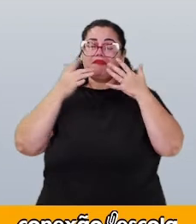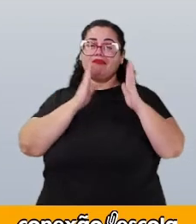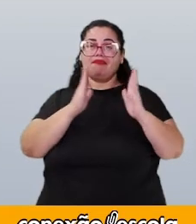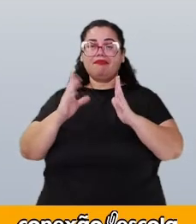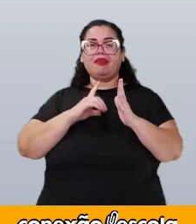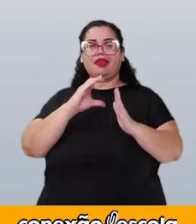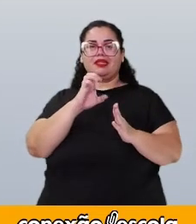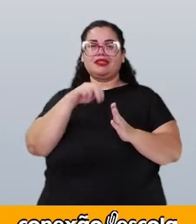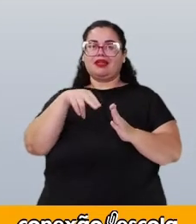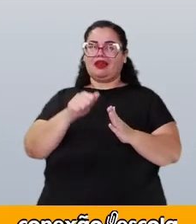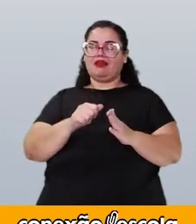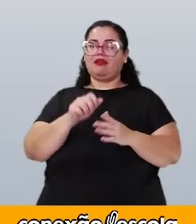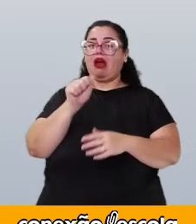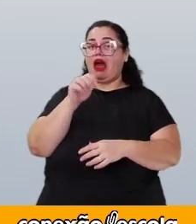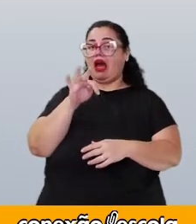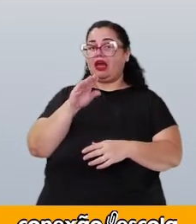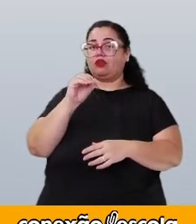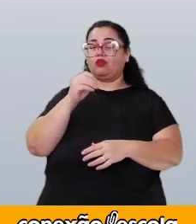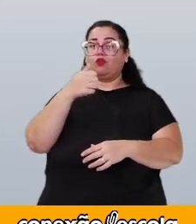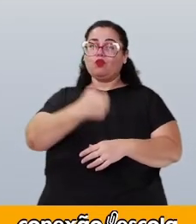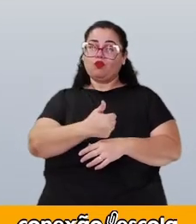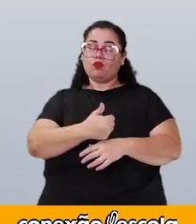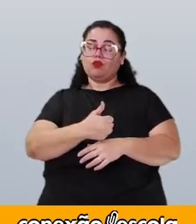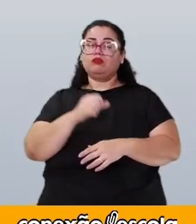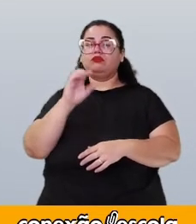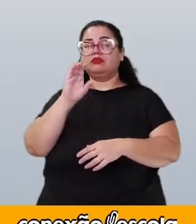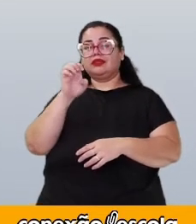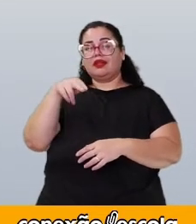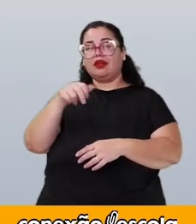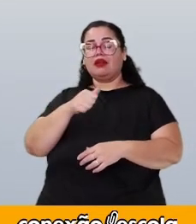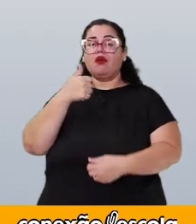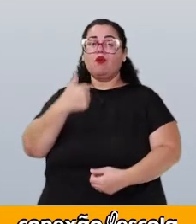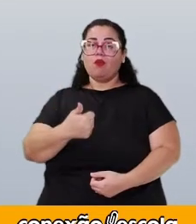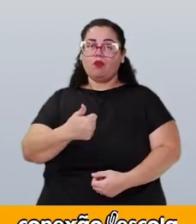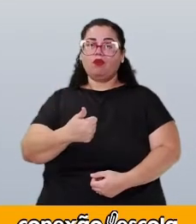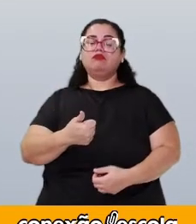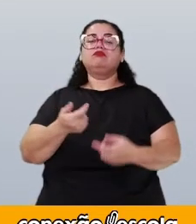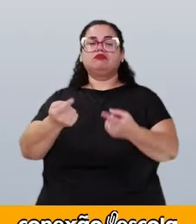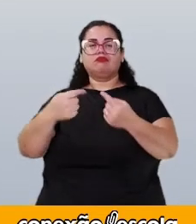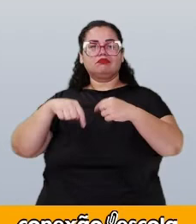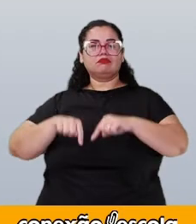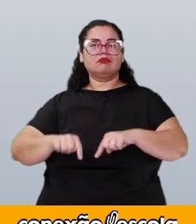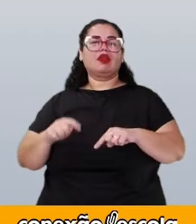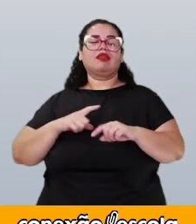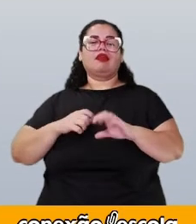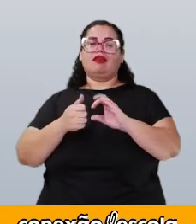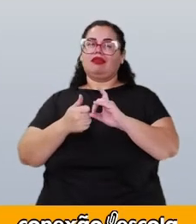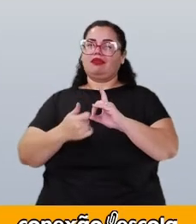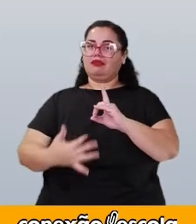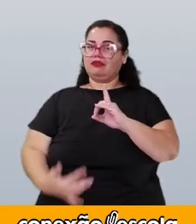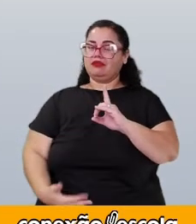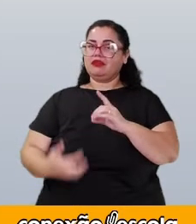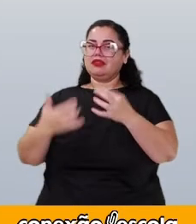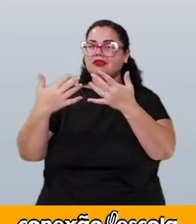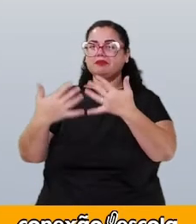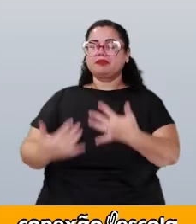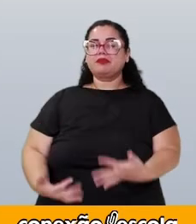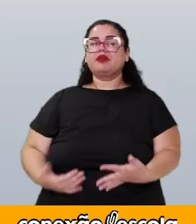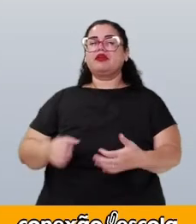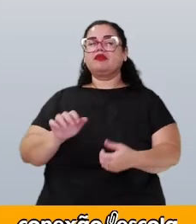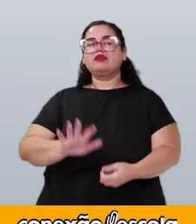exemplo, ato 1, cena 1. E logo abaixo tem uma descrição